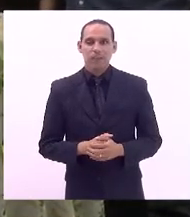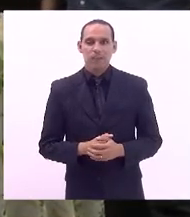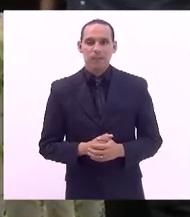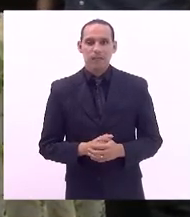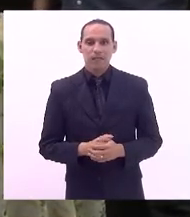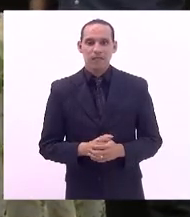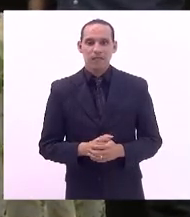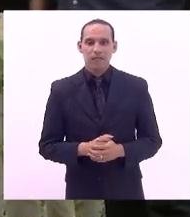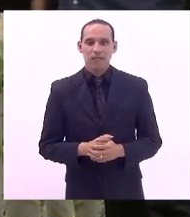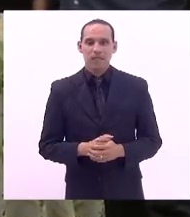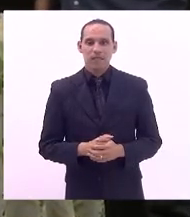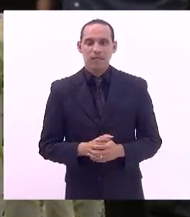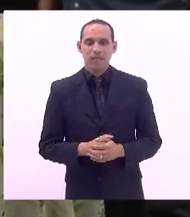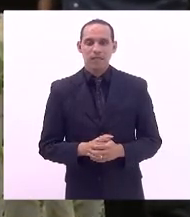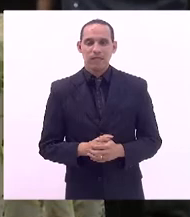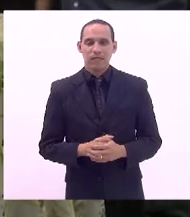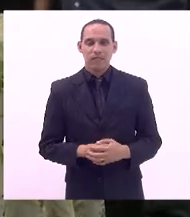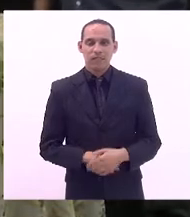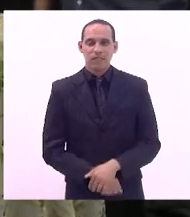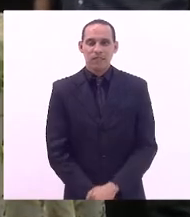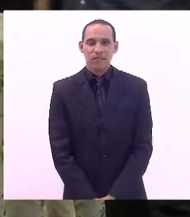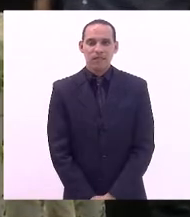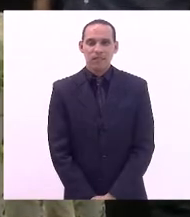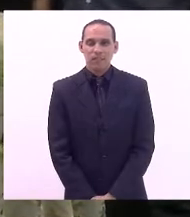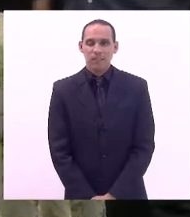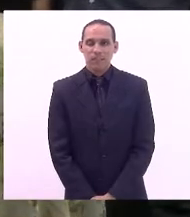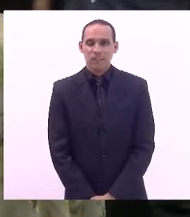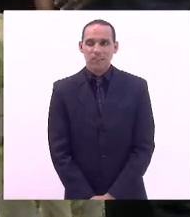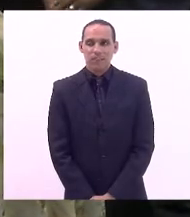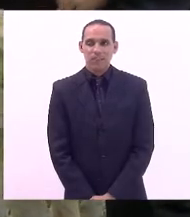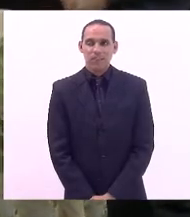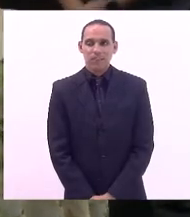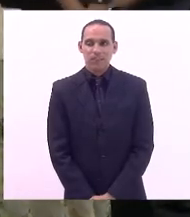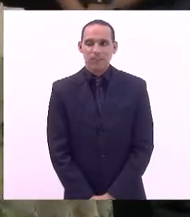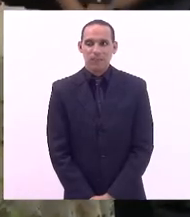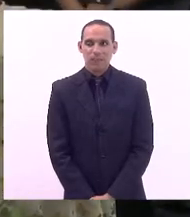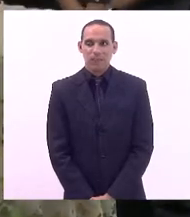G1 E aí